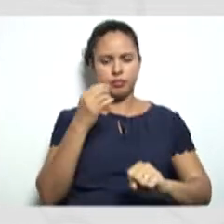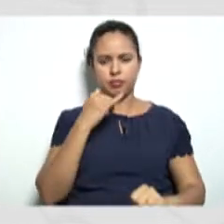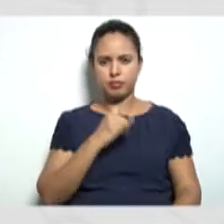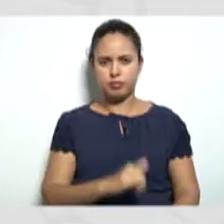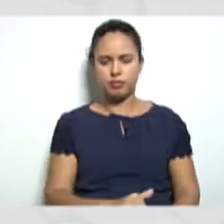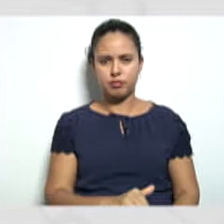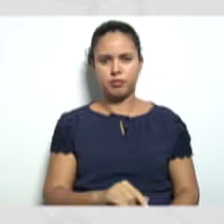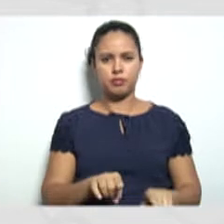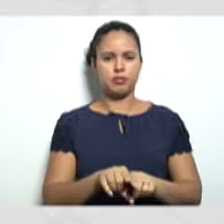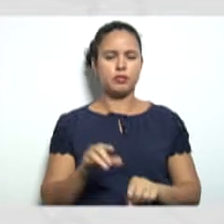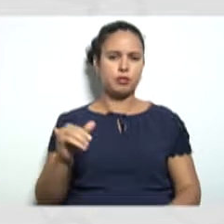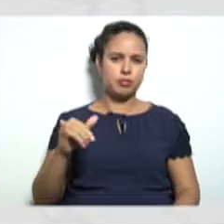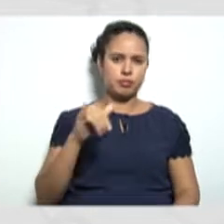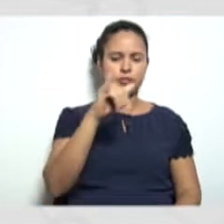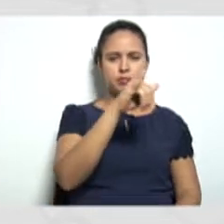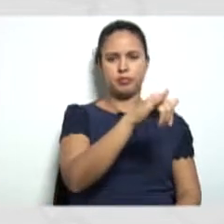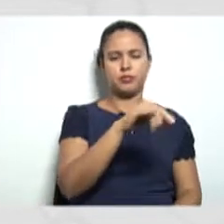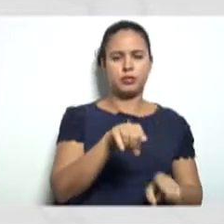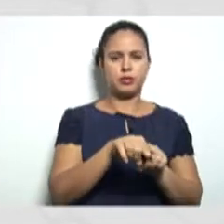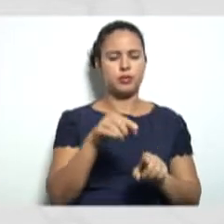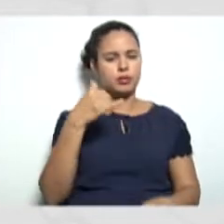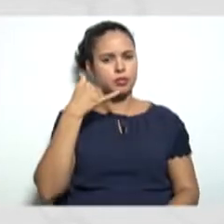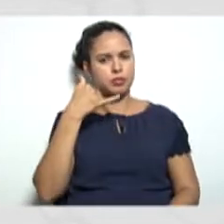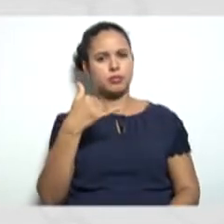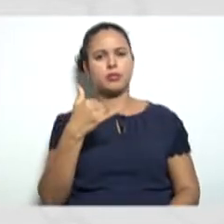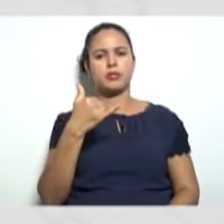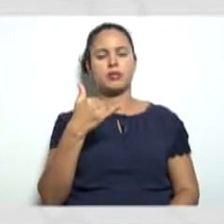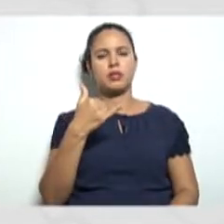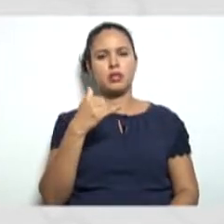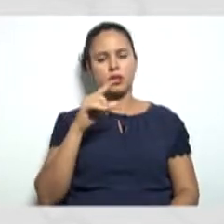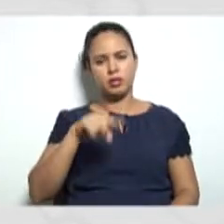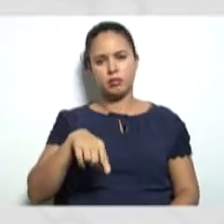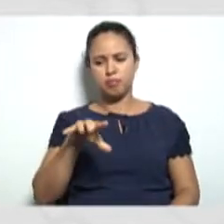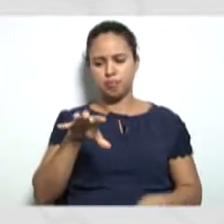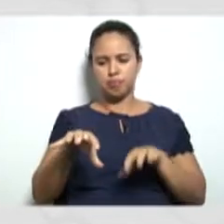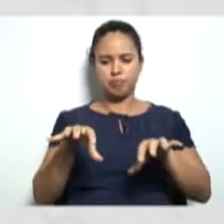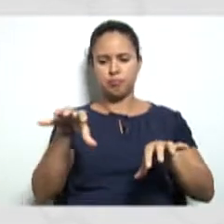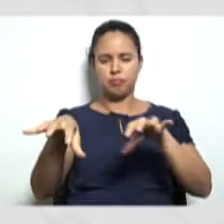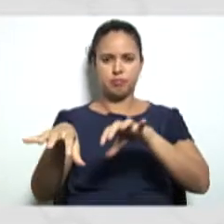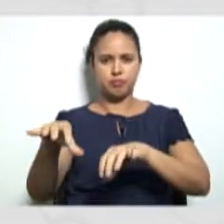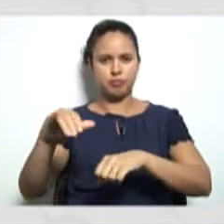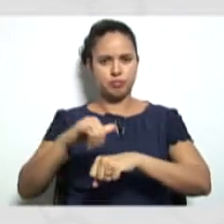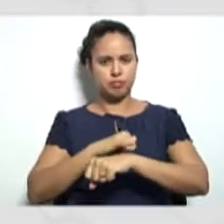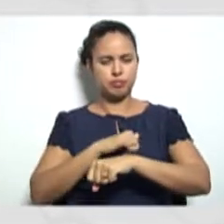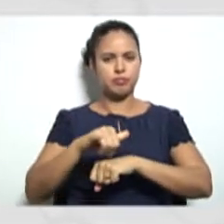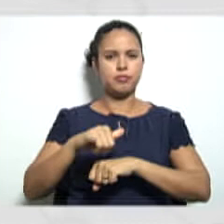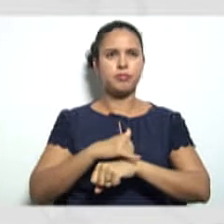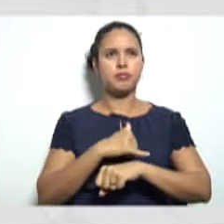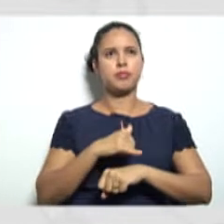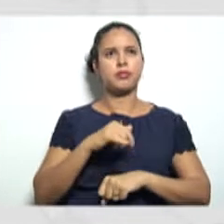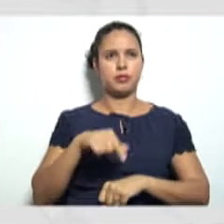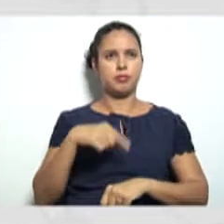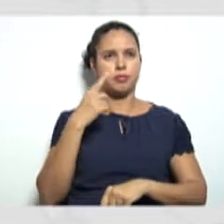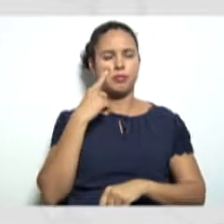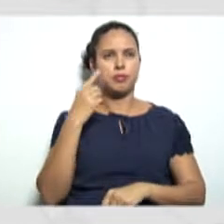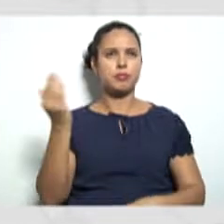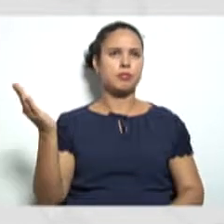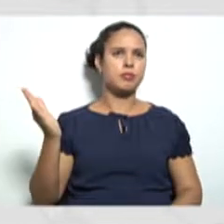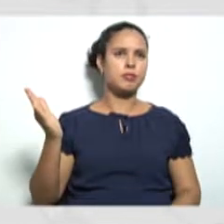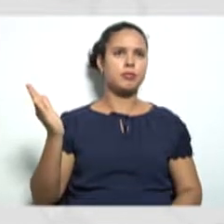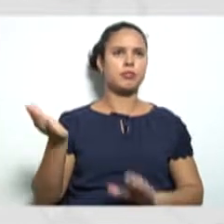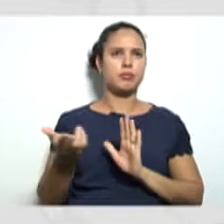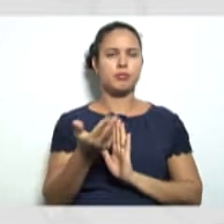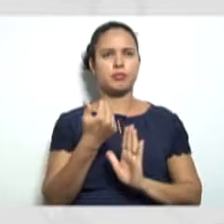aeroportos, sistemas de telecomunicação e outras importantes áreas estratégicas. Essa figura é uma hidrelétrica, né, que produz